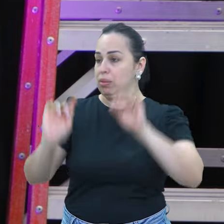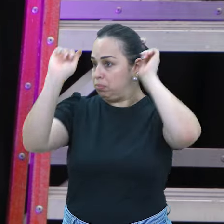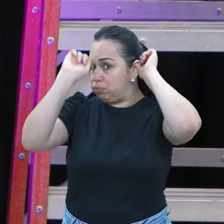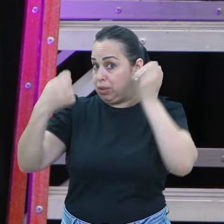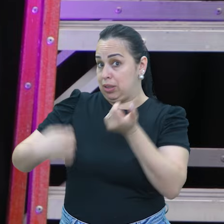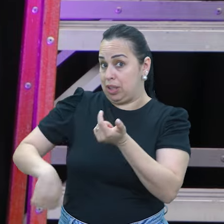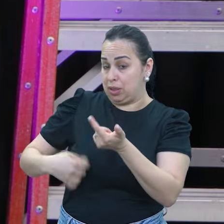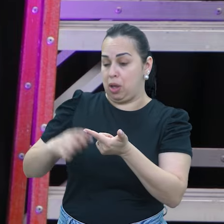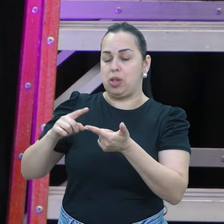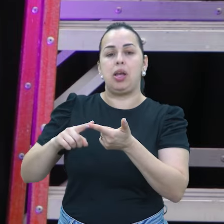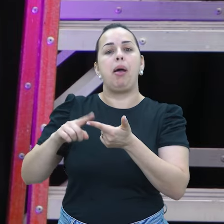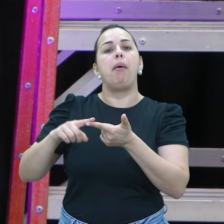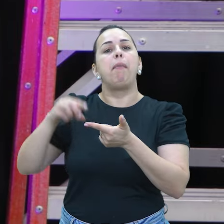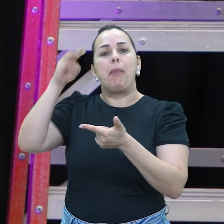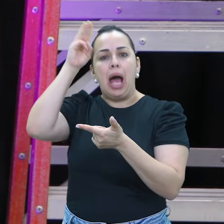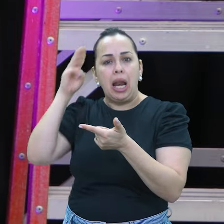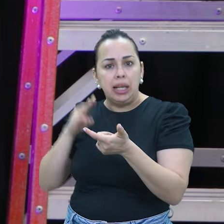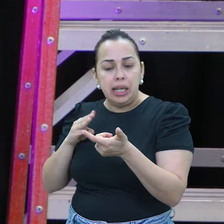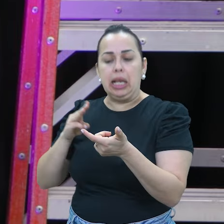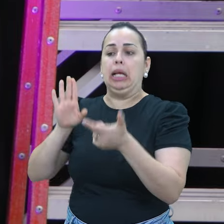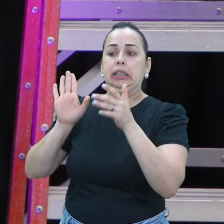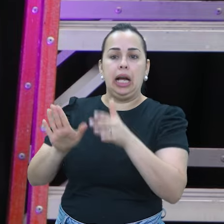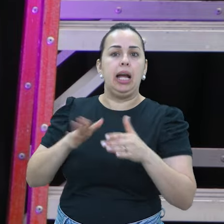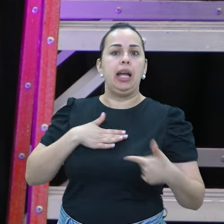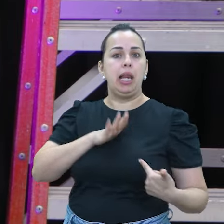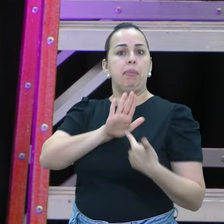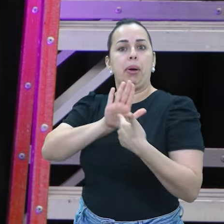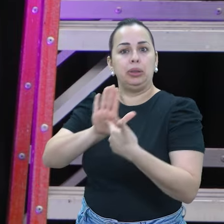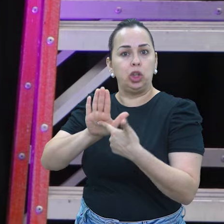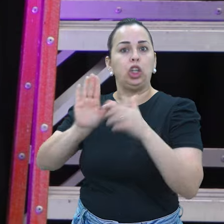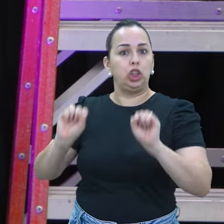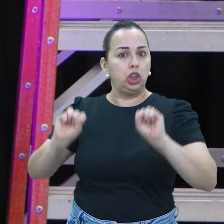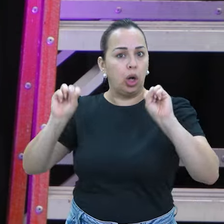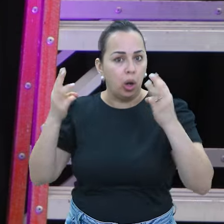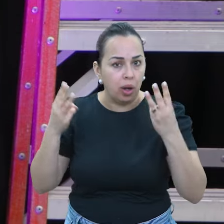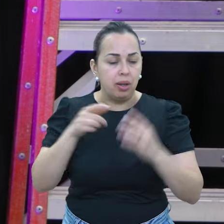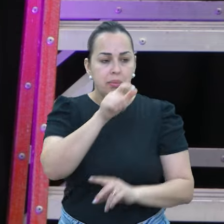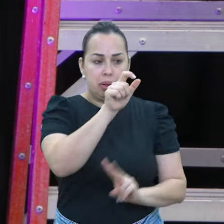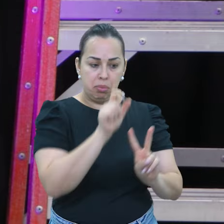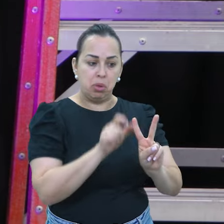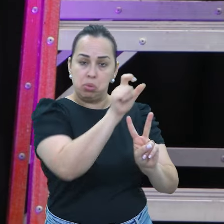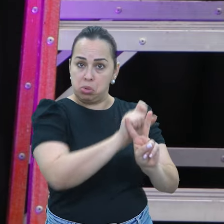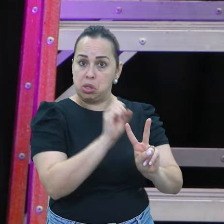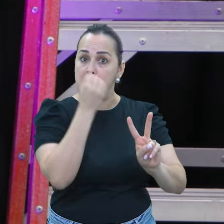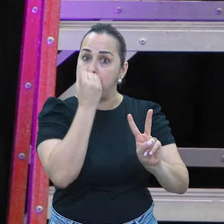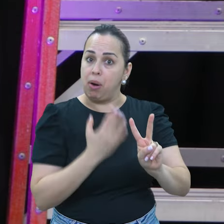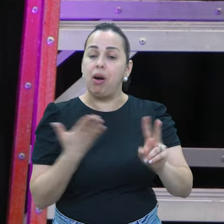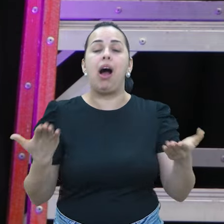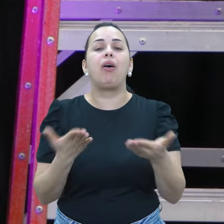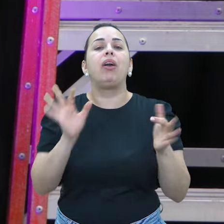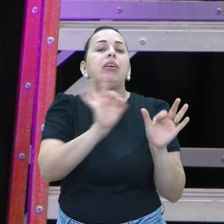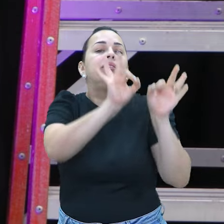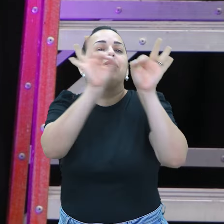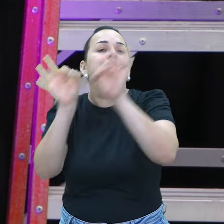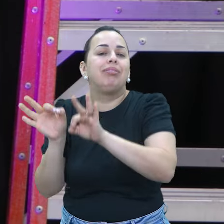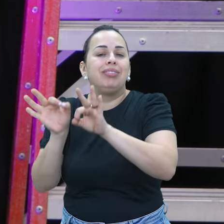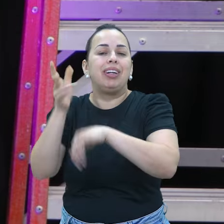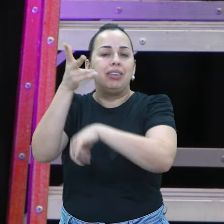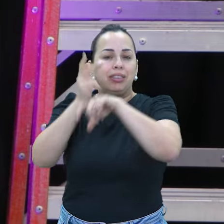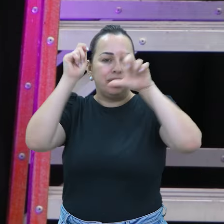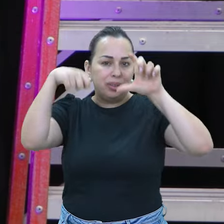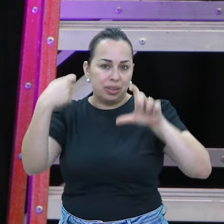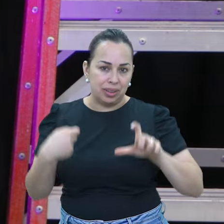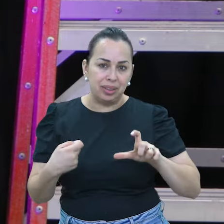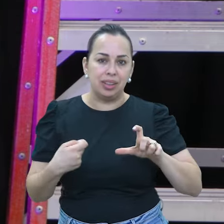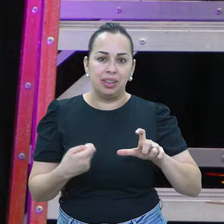Chororó, Marília Mendonça. E para mostrar que o som do Lucas e da Priscila é mesmo muito bom, agora a gente vai assistir ao clipe da música